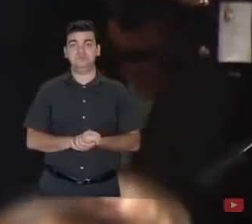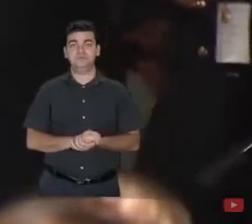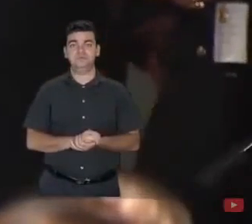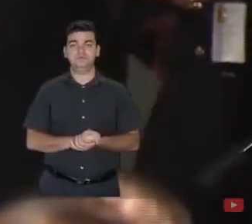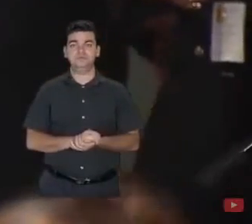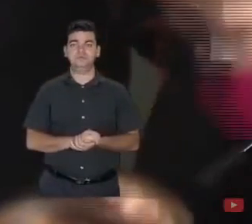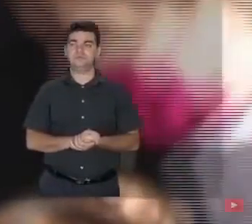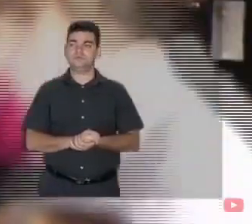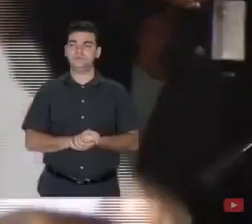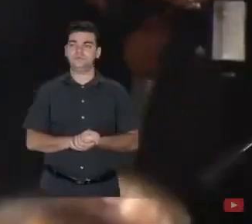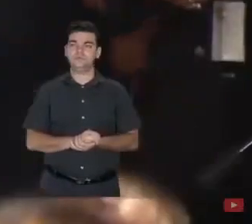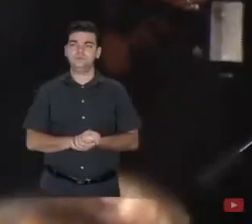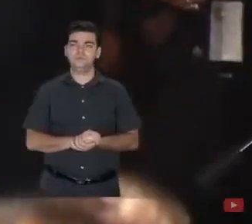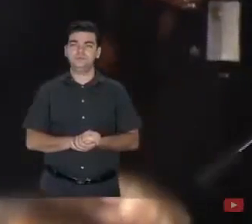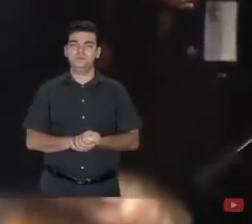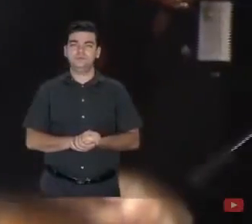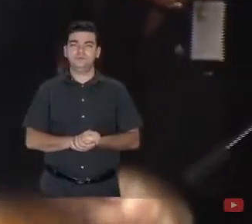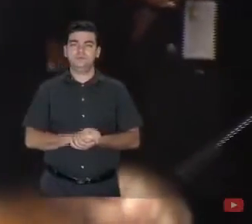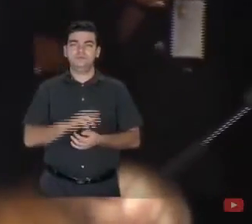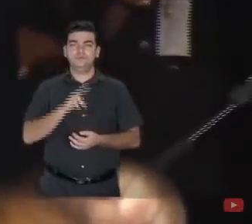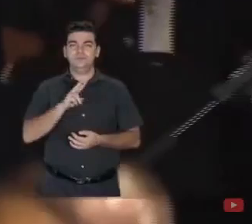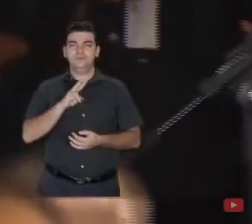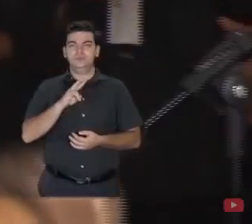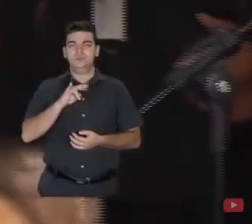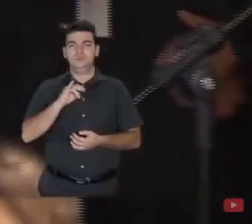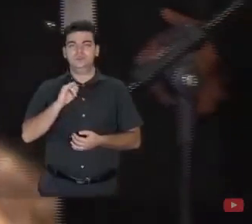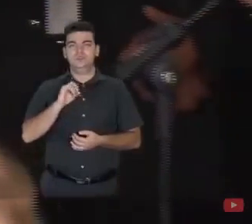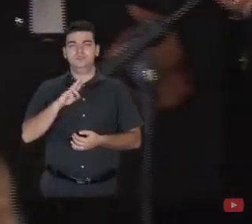Repórter Vitor Boiadian, da TV Globo.